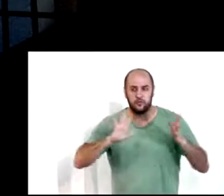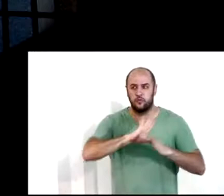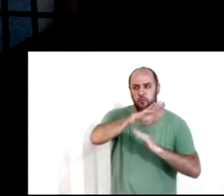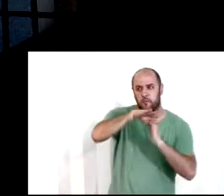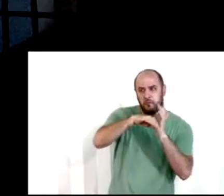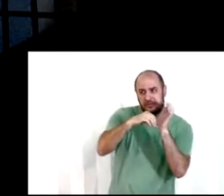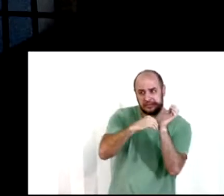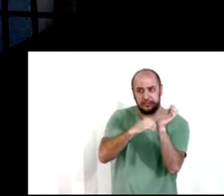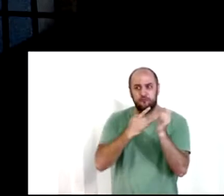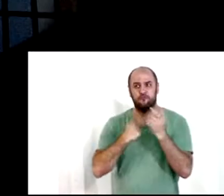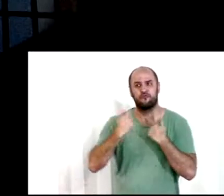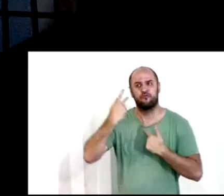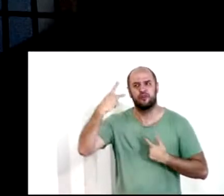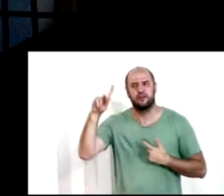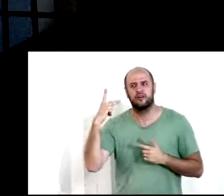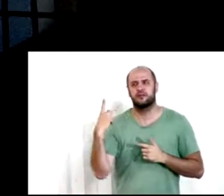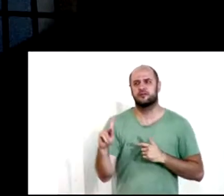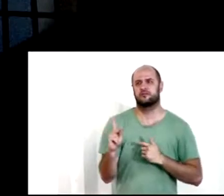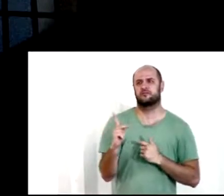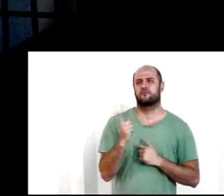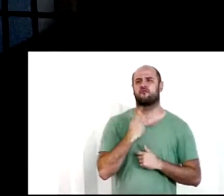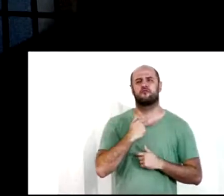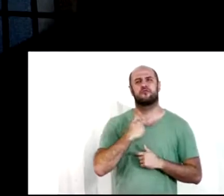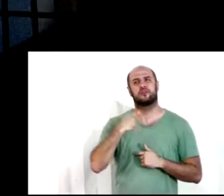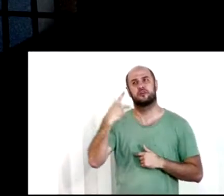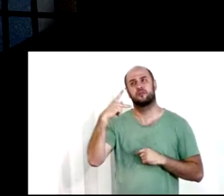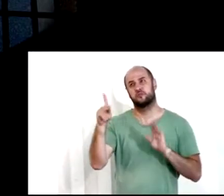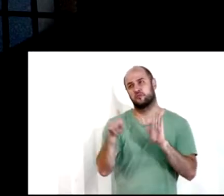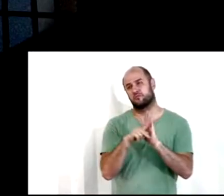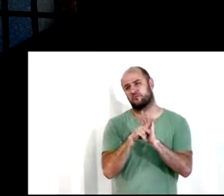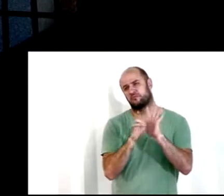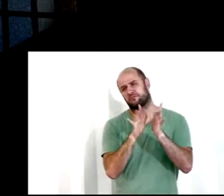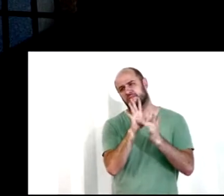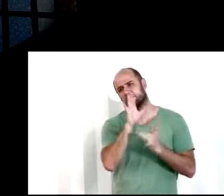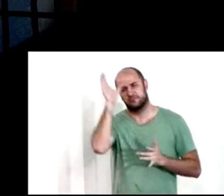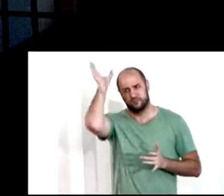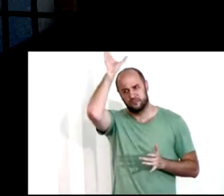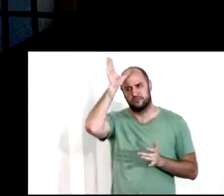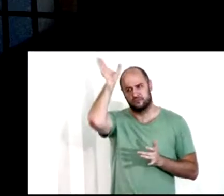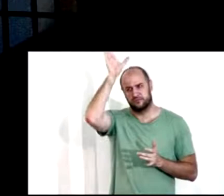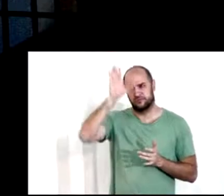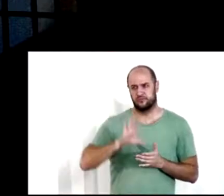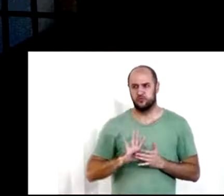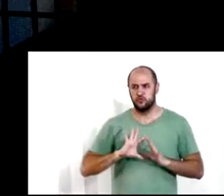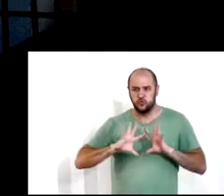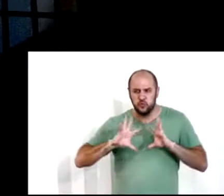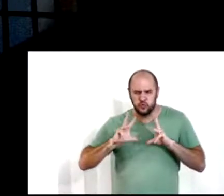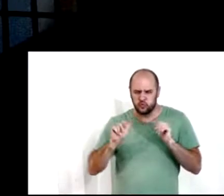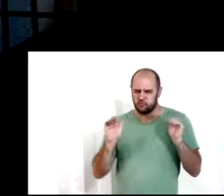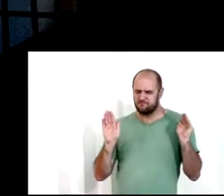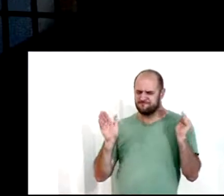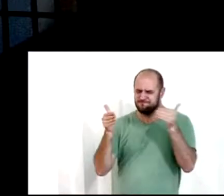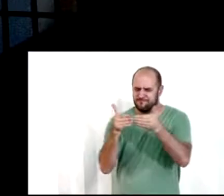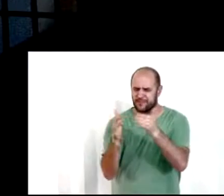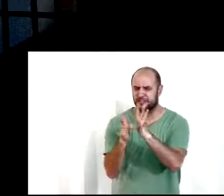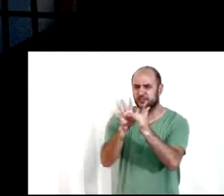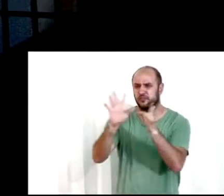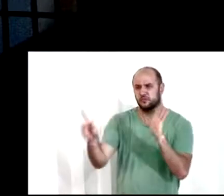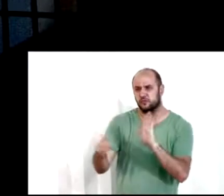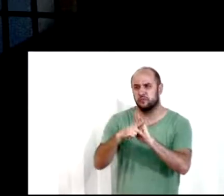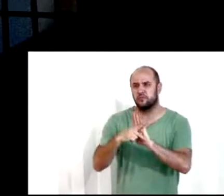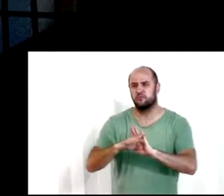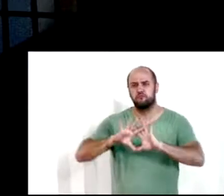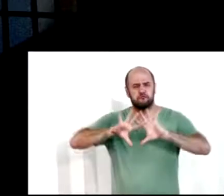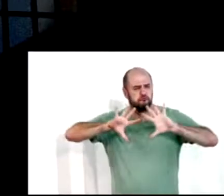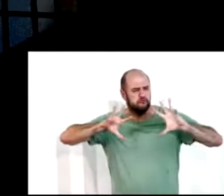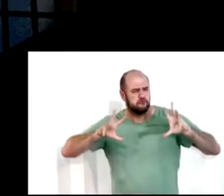sua vontade, segundo o seu beneplácito que propusera em Cristo, de fazer convergir nele, na dispensação da plenitude dos tempos, todas